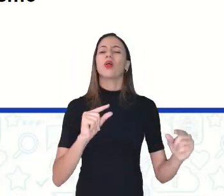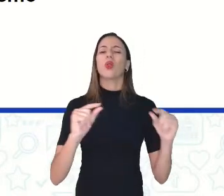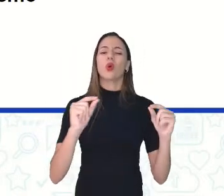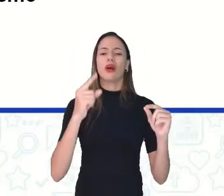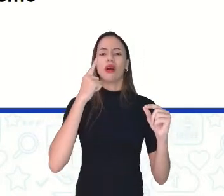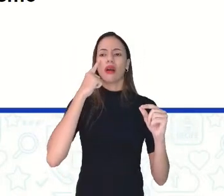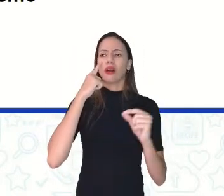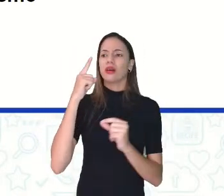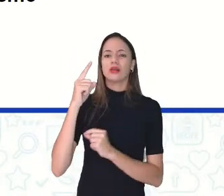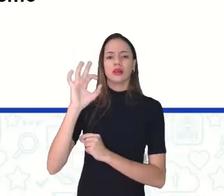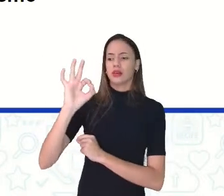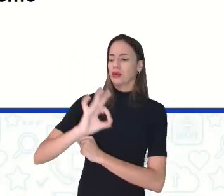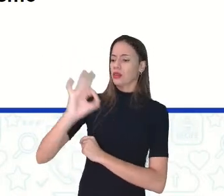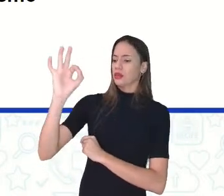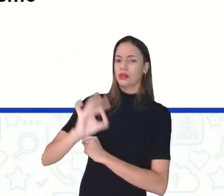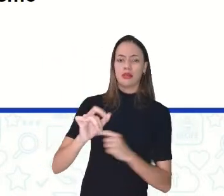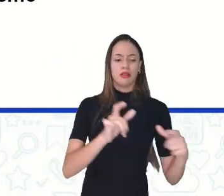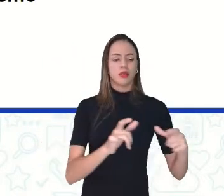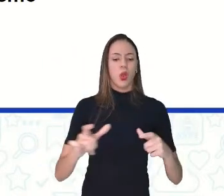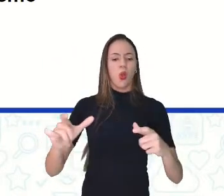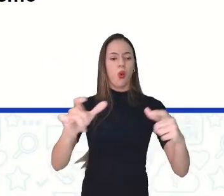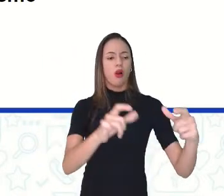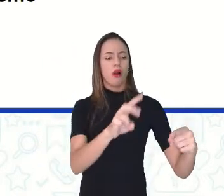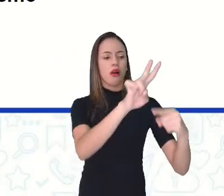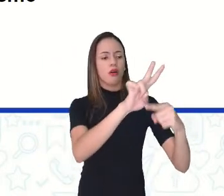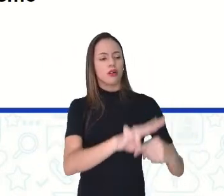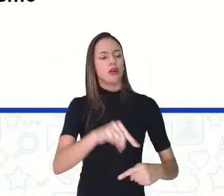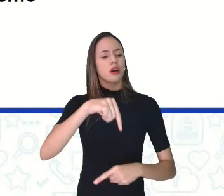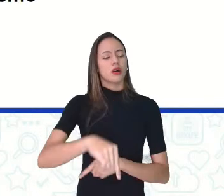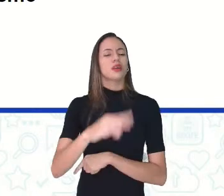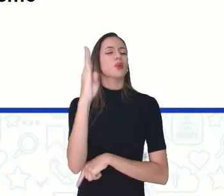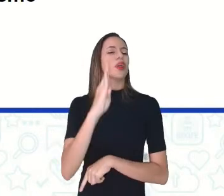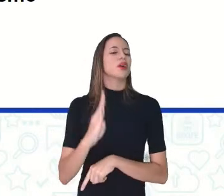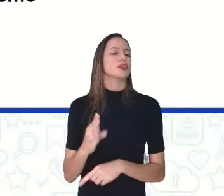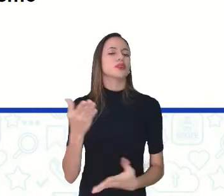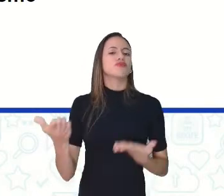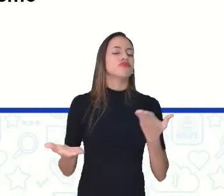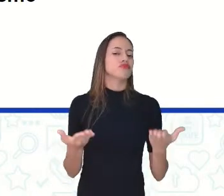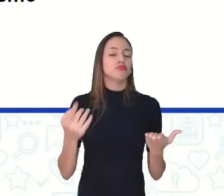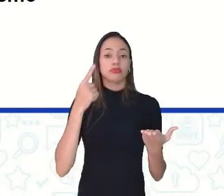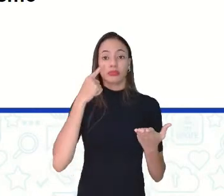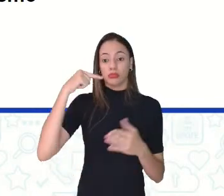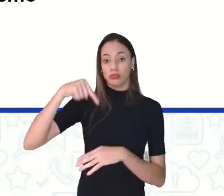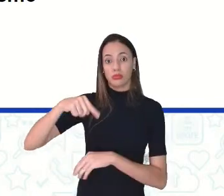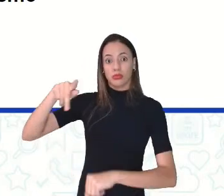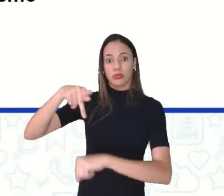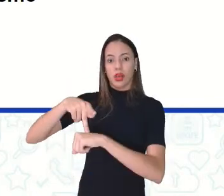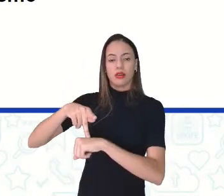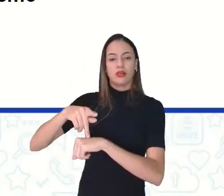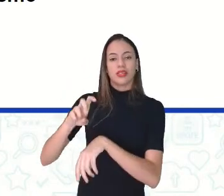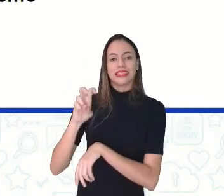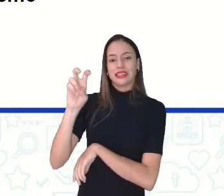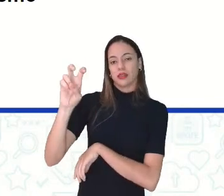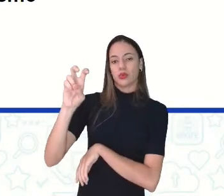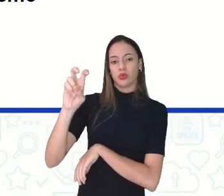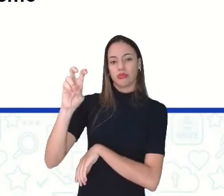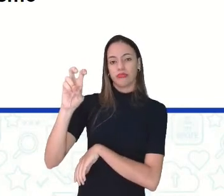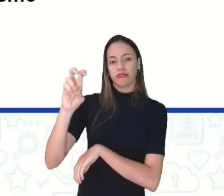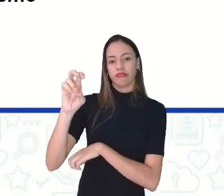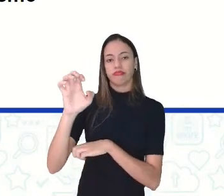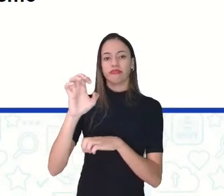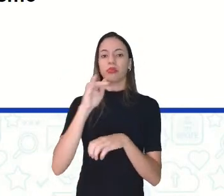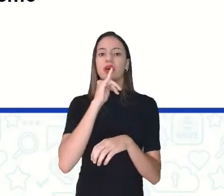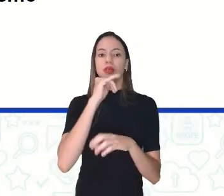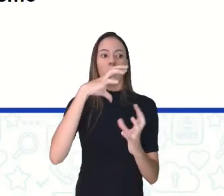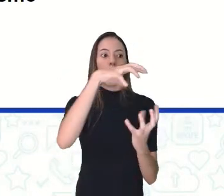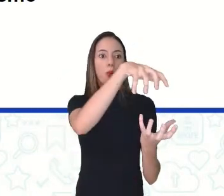Qual a porcentagem de unidades de conservação no Brasil, né? E a gente viu que o nosso país é o quinto do mundo maior